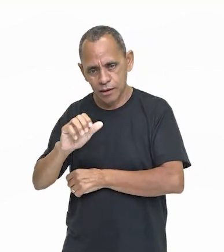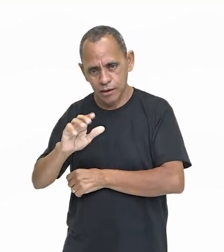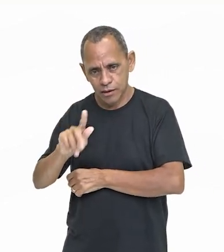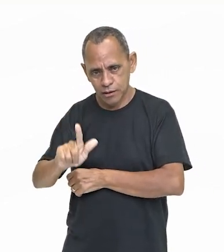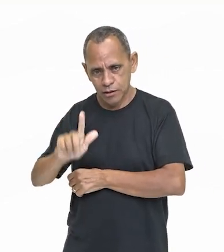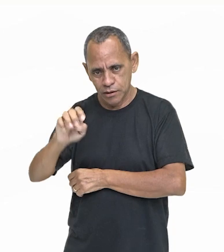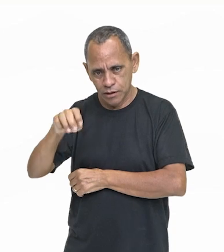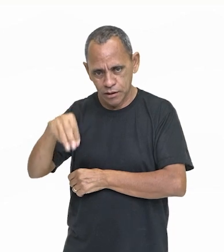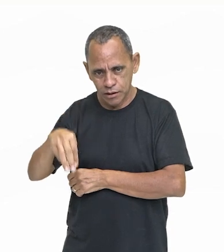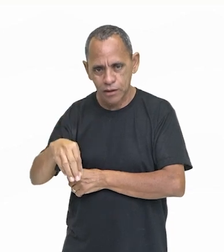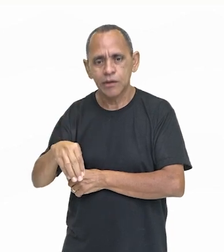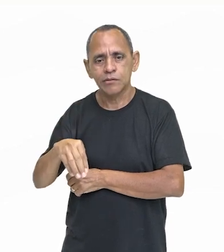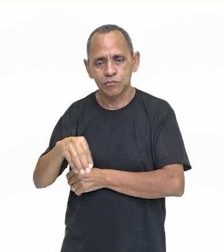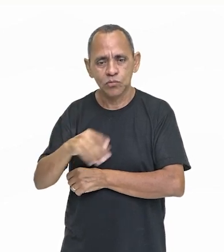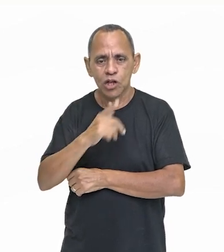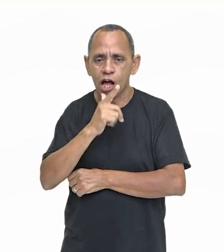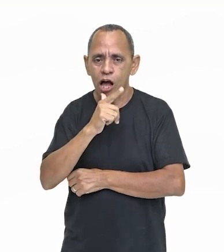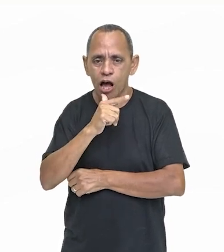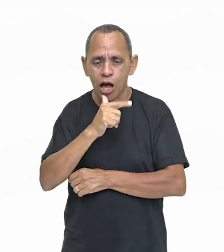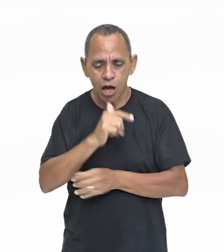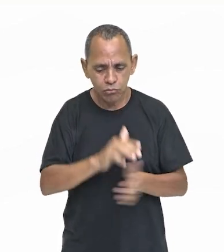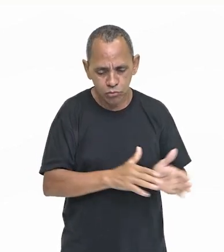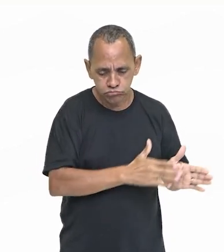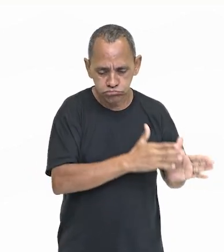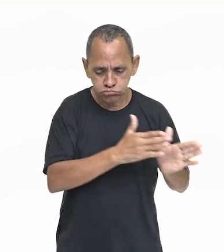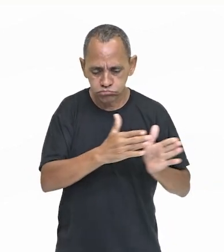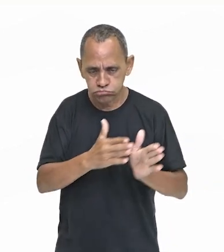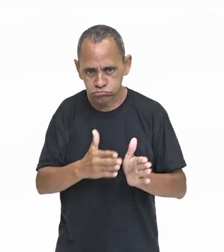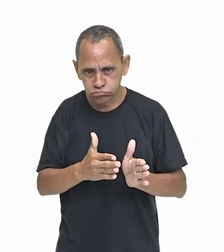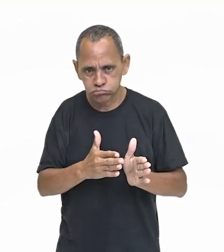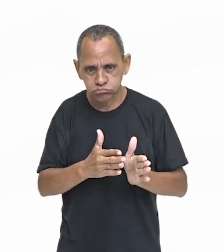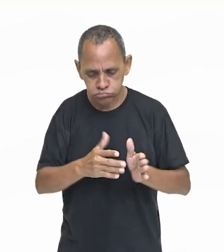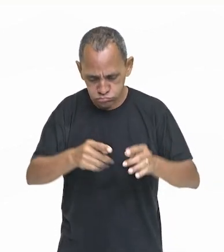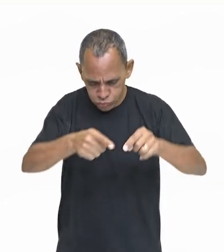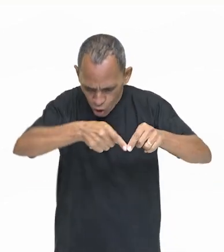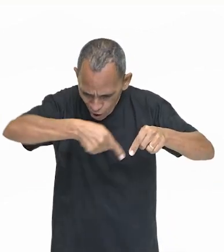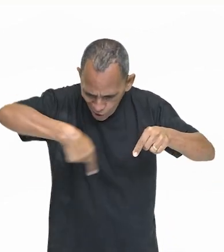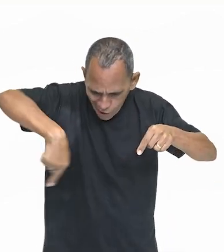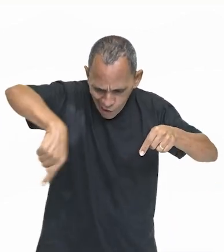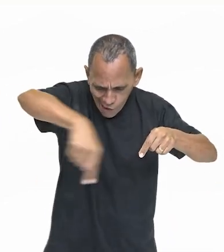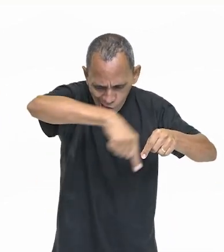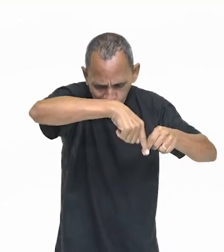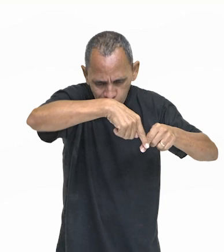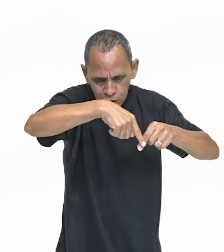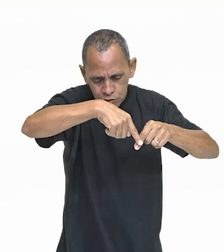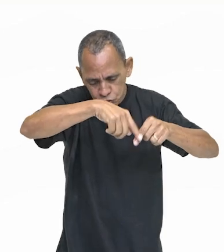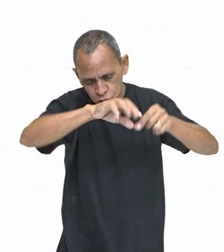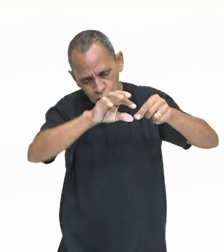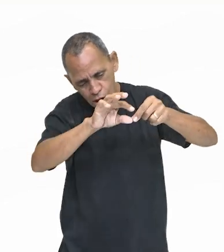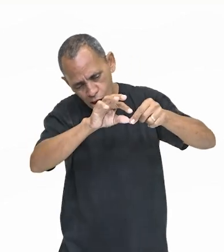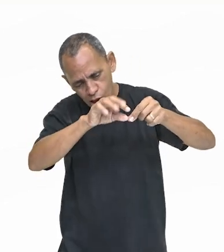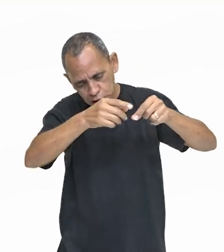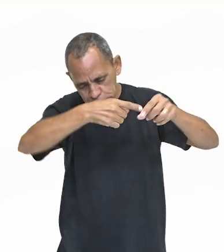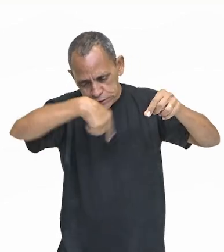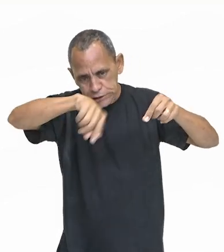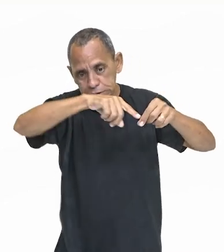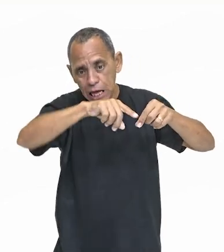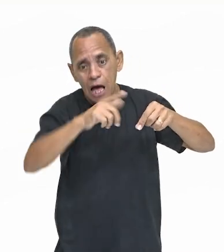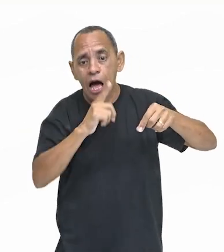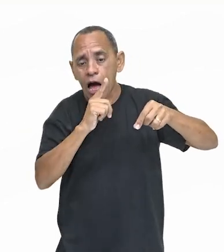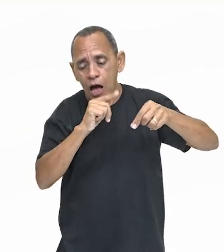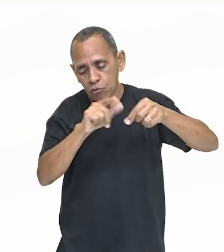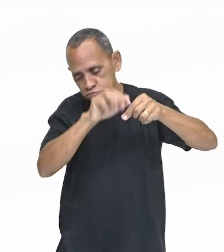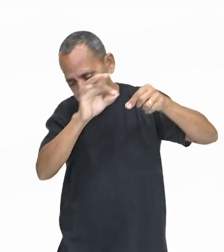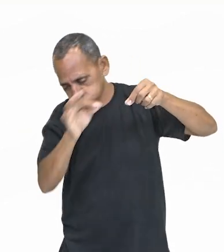a água passa pelo reservatório, né? E aí ela desce por esse conduto aqui, que é o único lugar onde ela tem para passar, porque ele chama